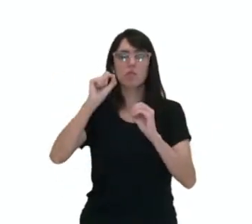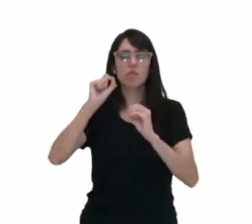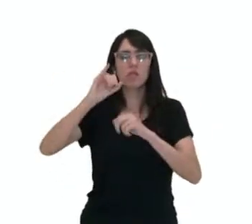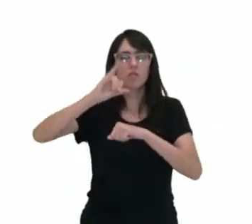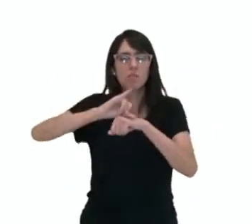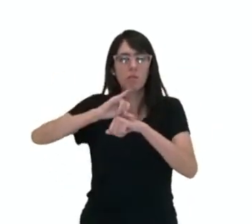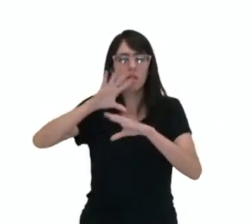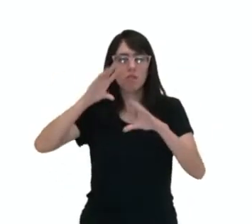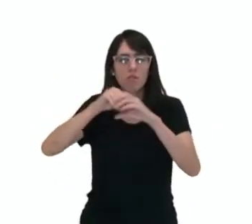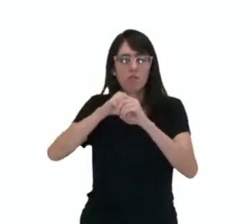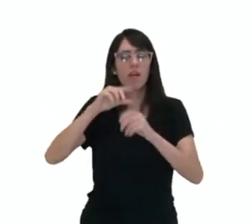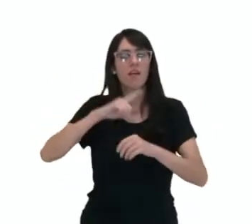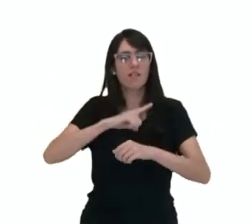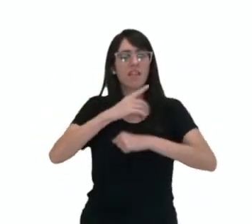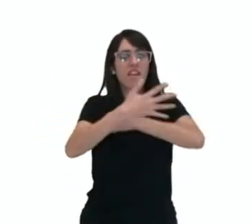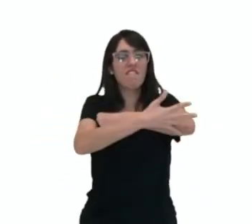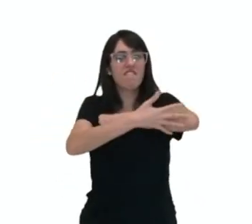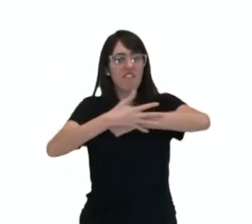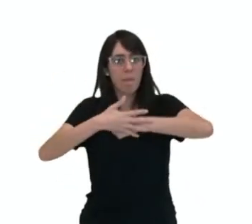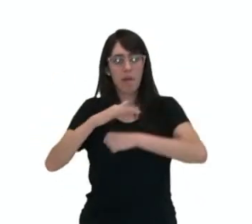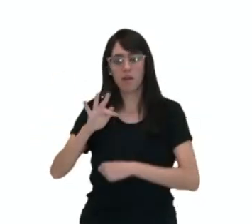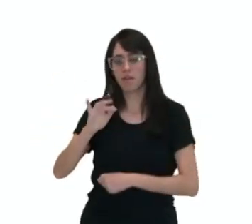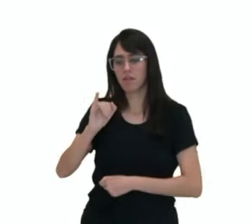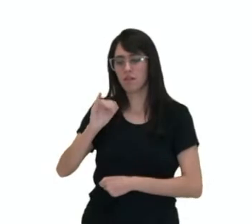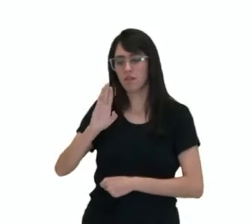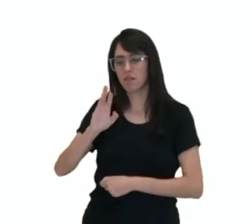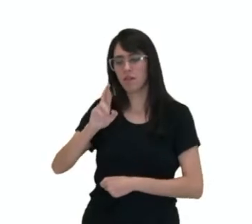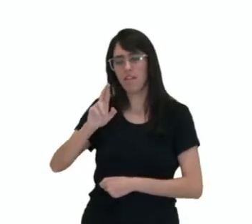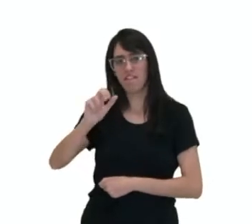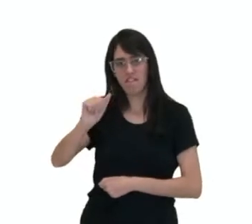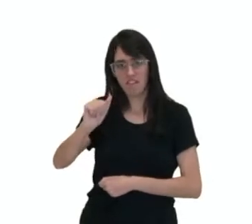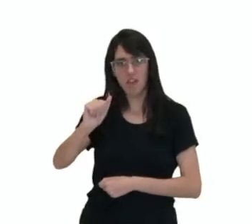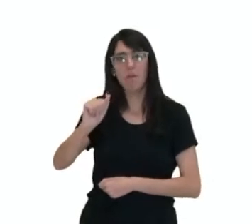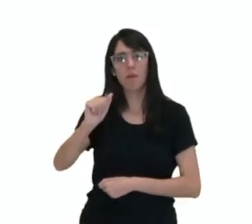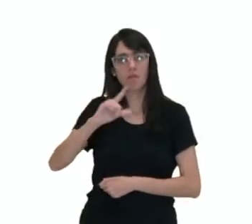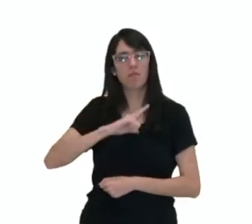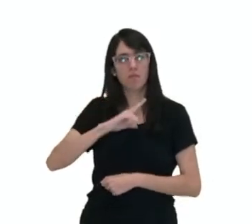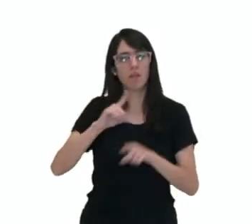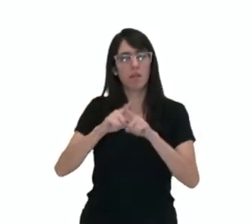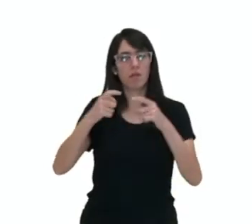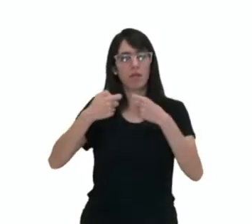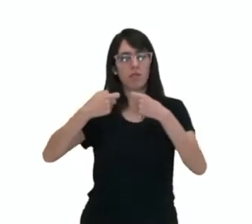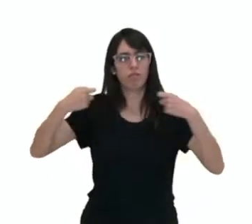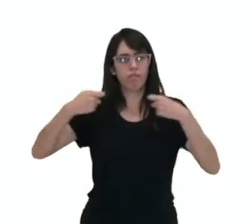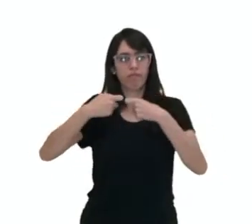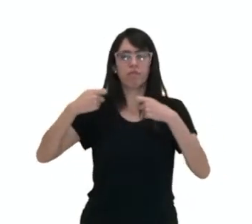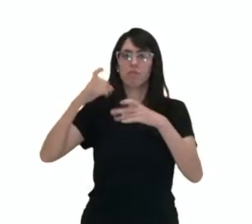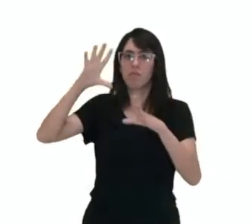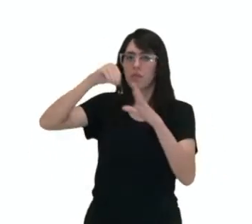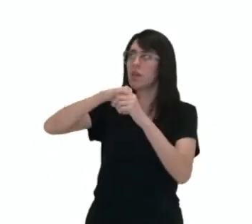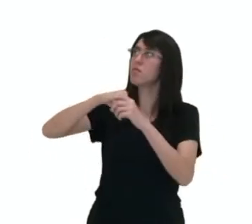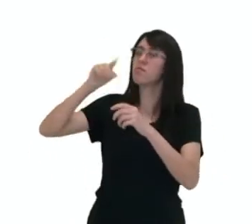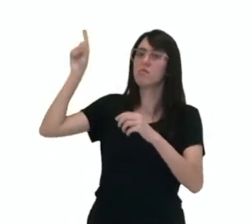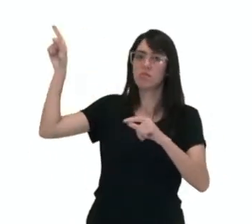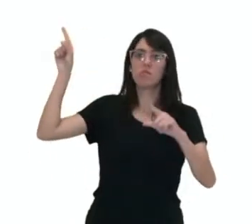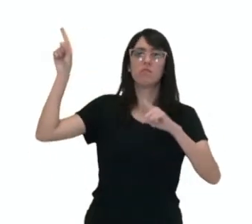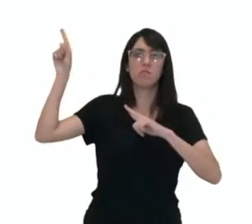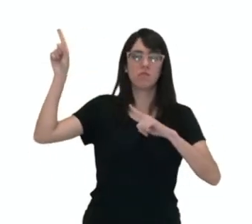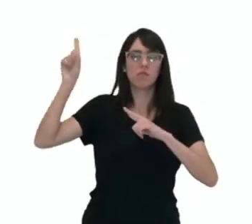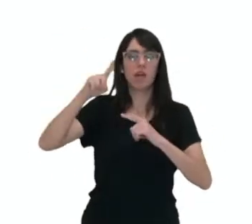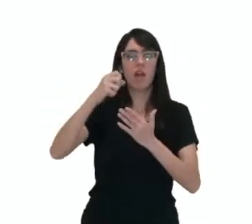fibras que são colágenas e também fibras elásticas, né? Que vão dar